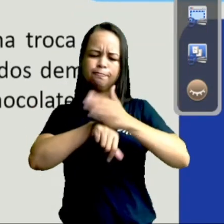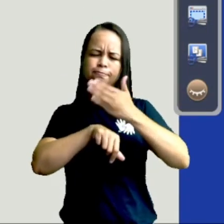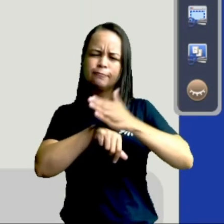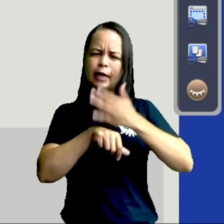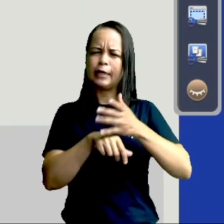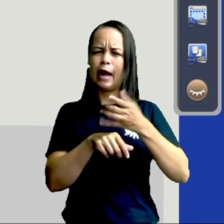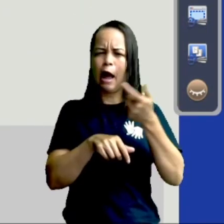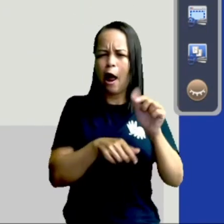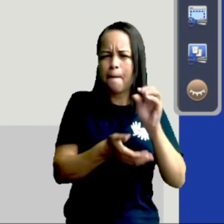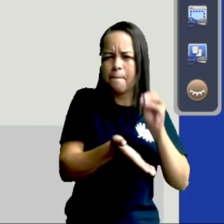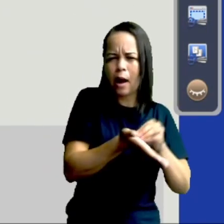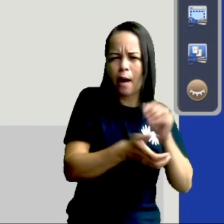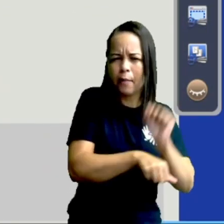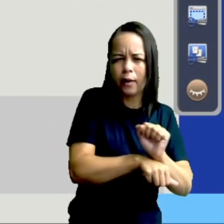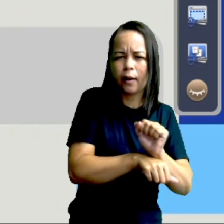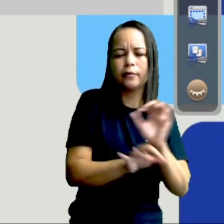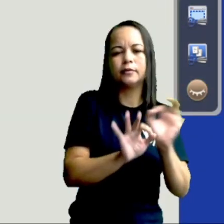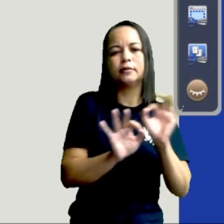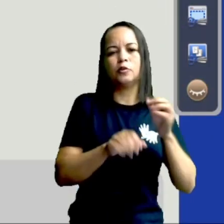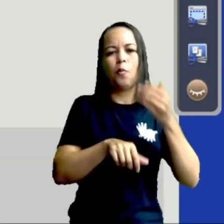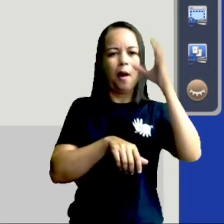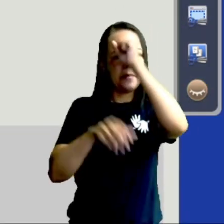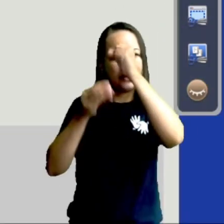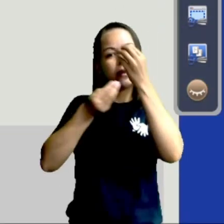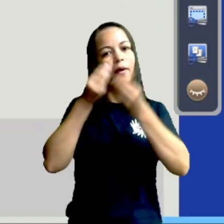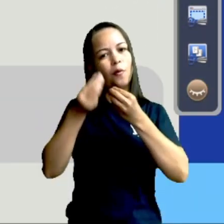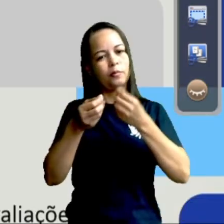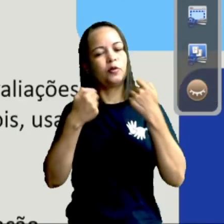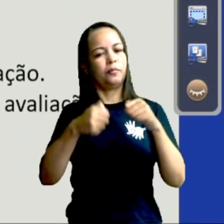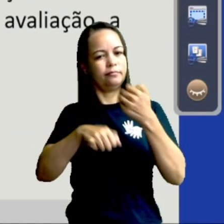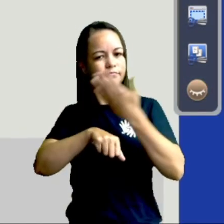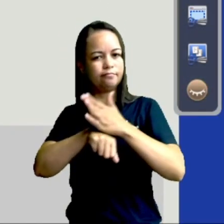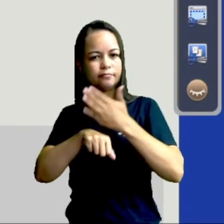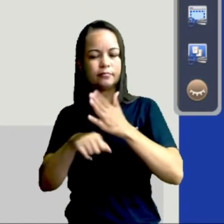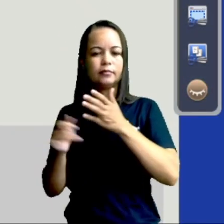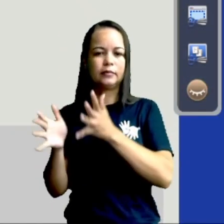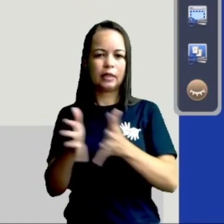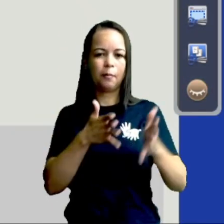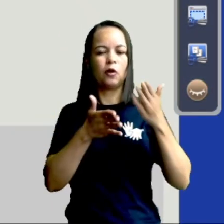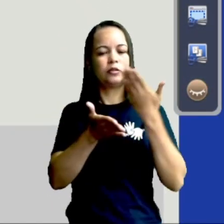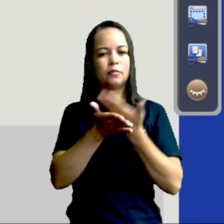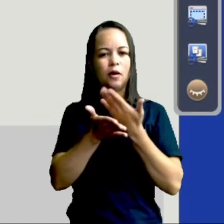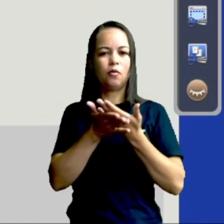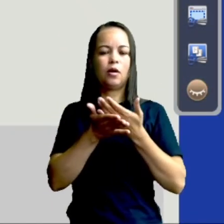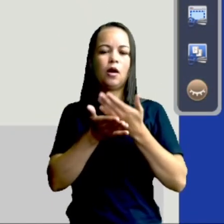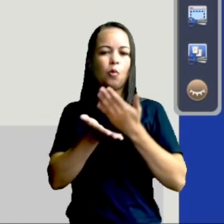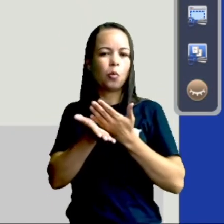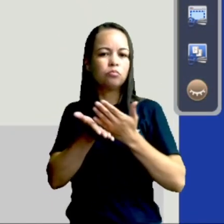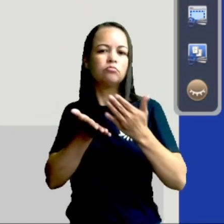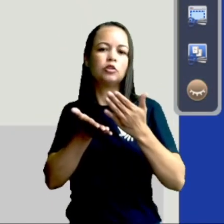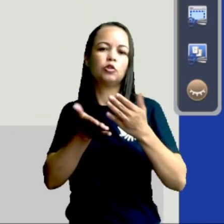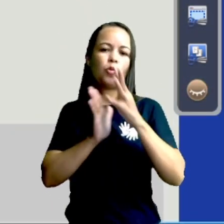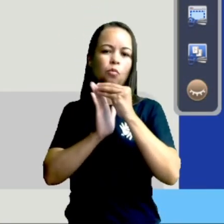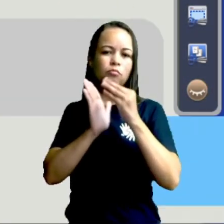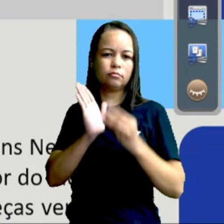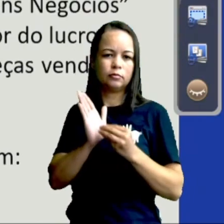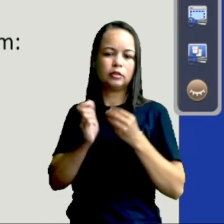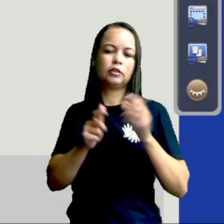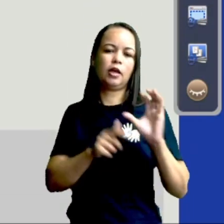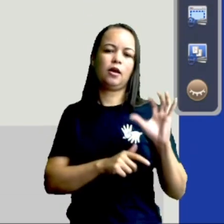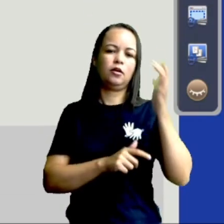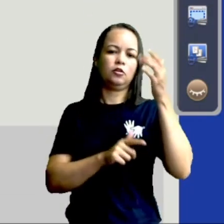na tela e tentem. Na próxima aula, aí a gente continua o conteúdo e aí a gente resolve